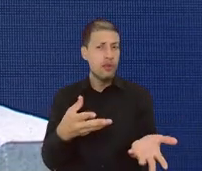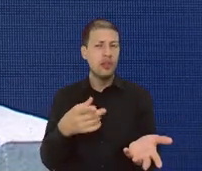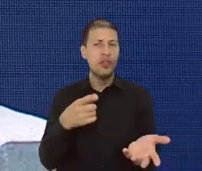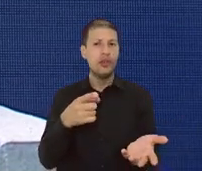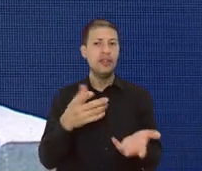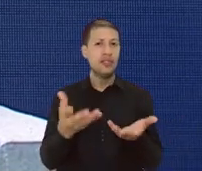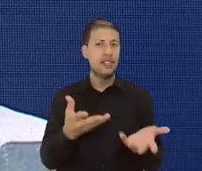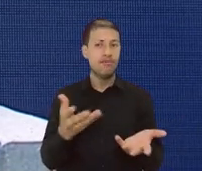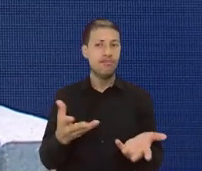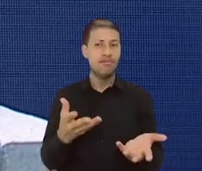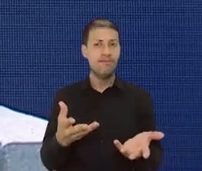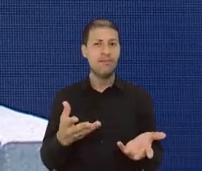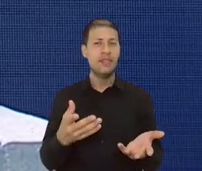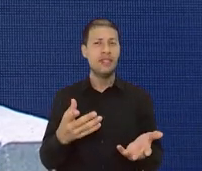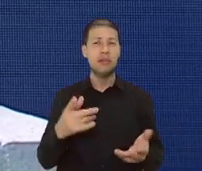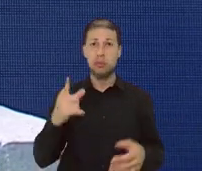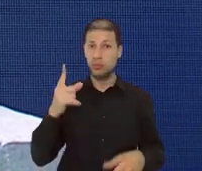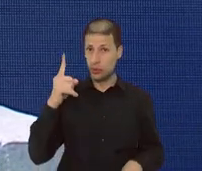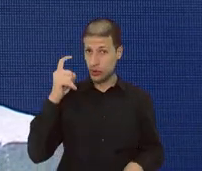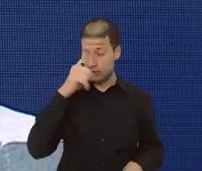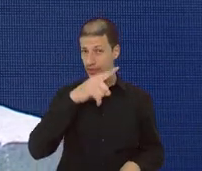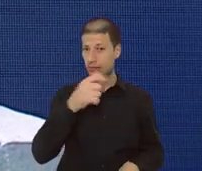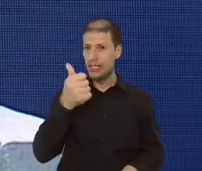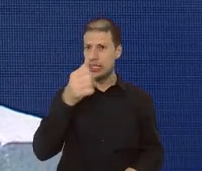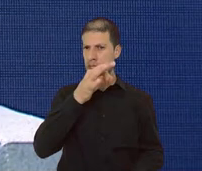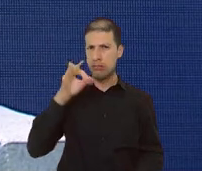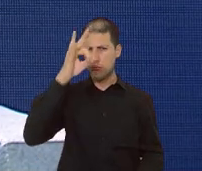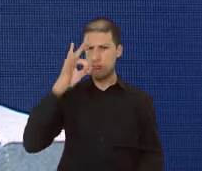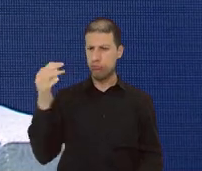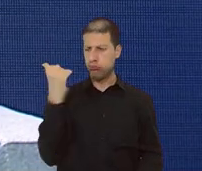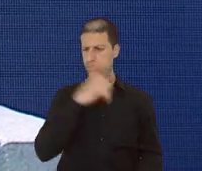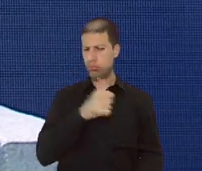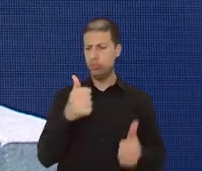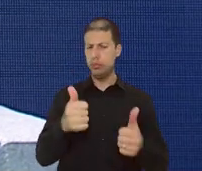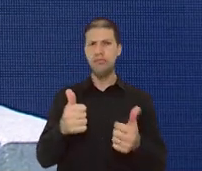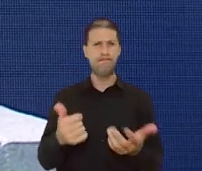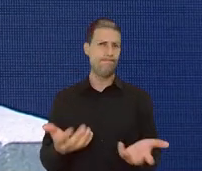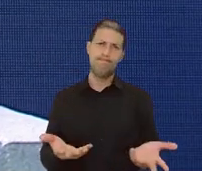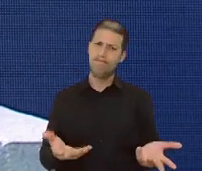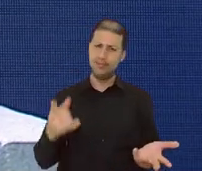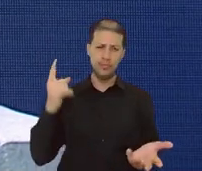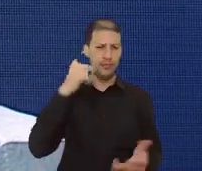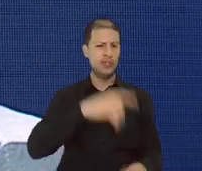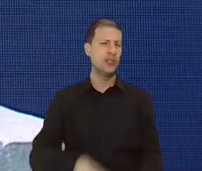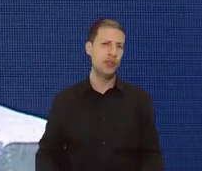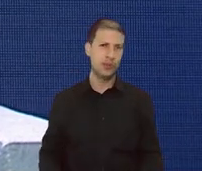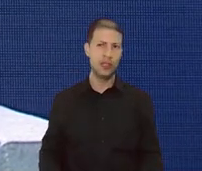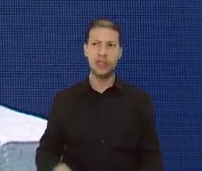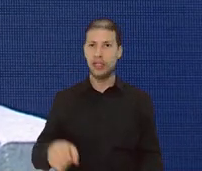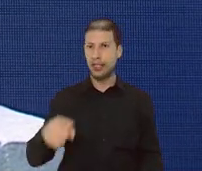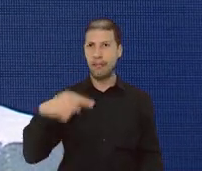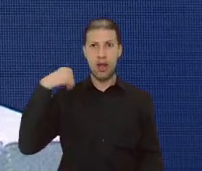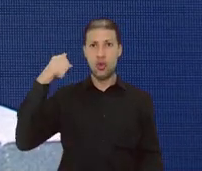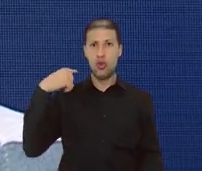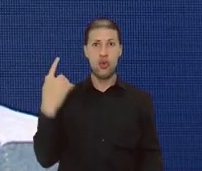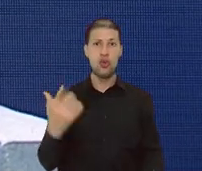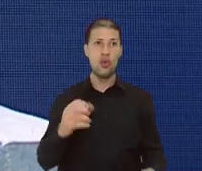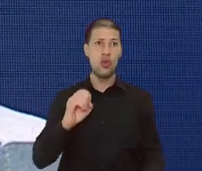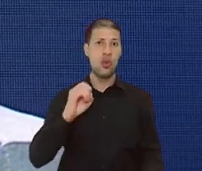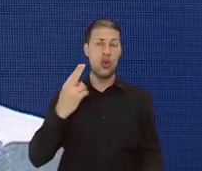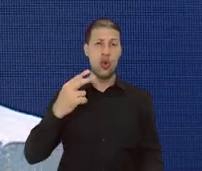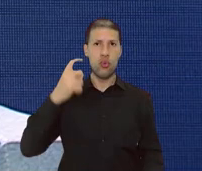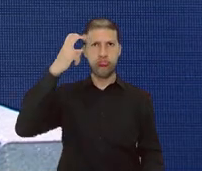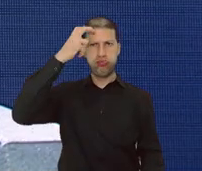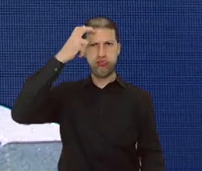é muito difícil você ter 100% de certeza é aquele negócio O cara é louco ou é um gênio